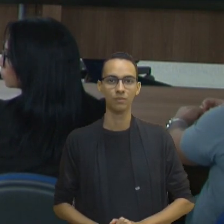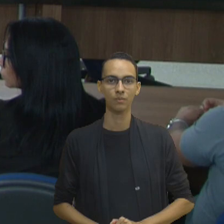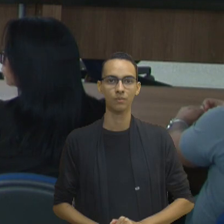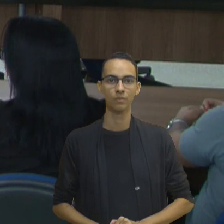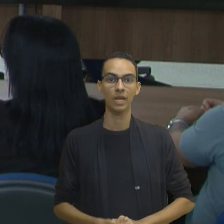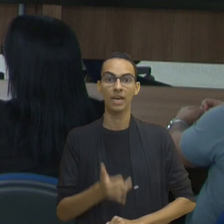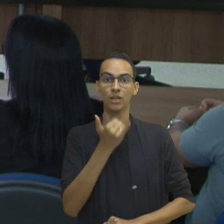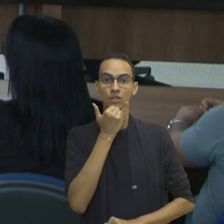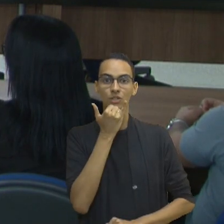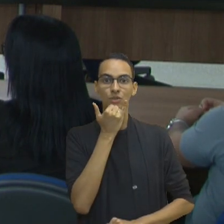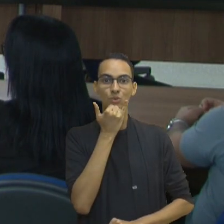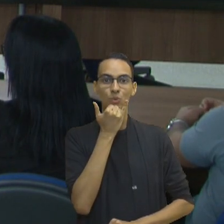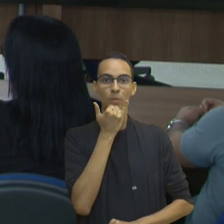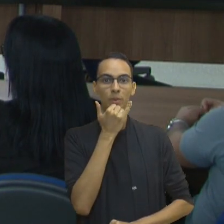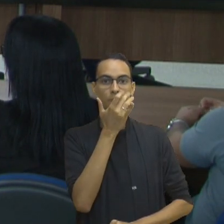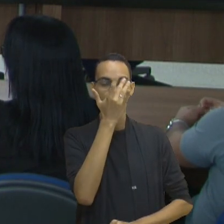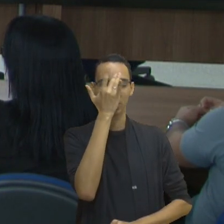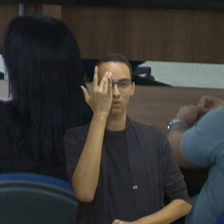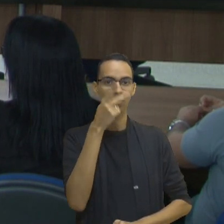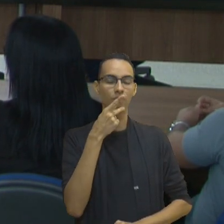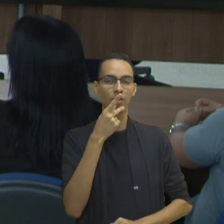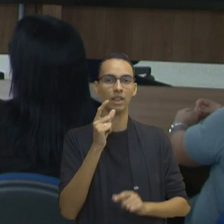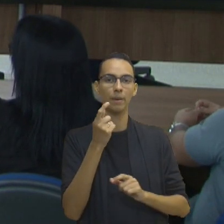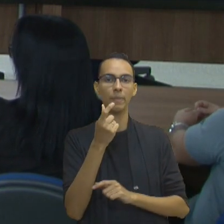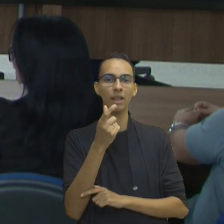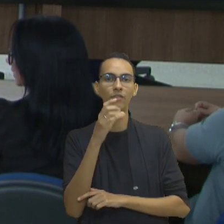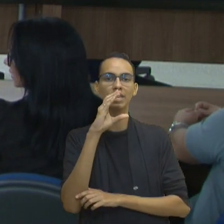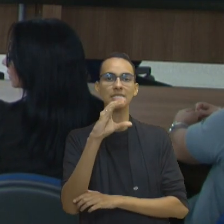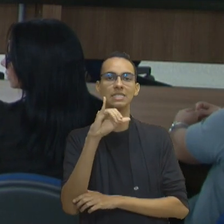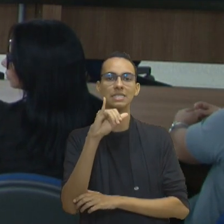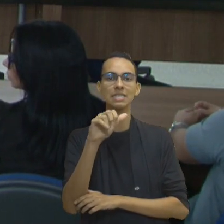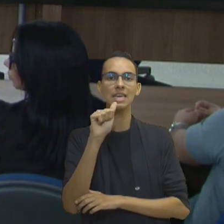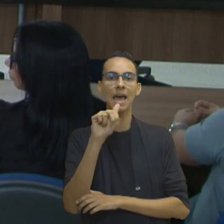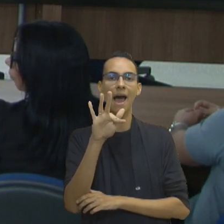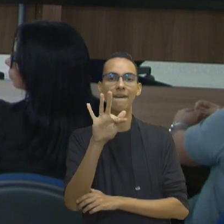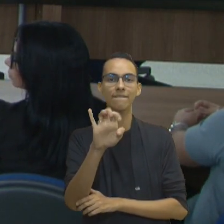Desculpe, gente, eu falei SICAF, é CIAF.